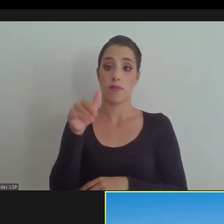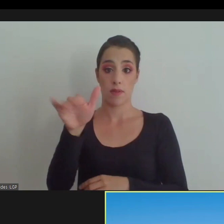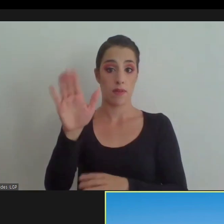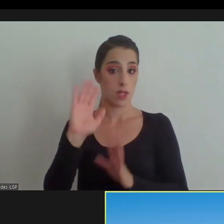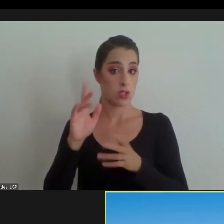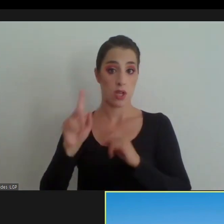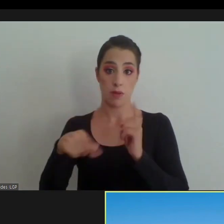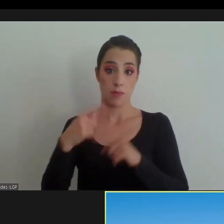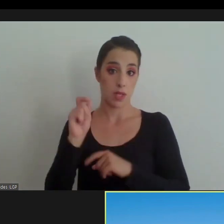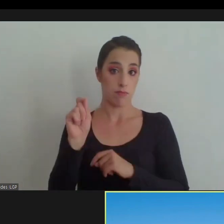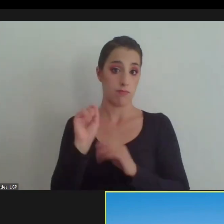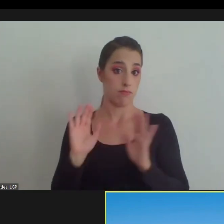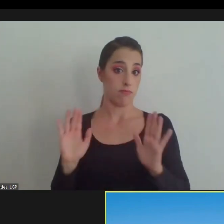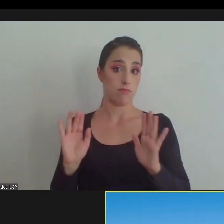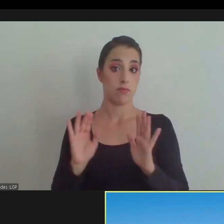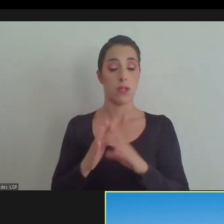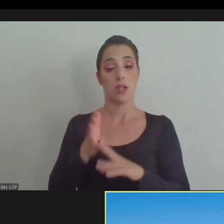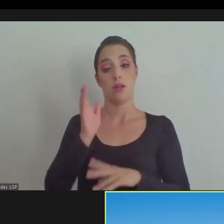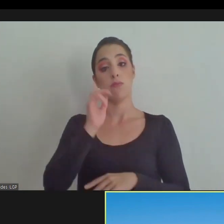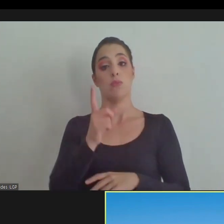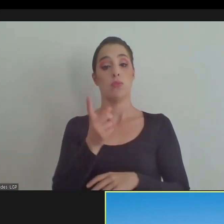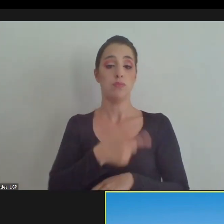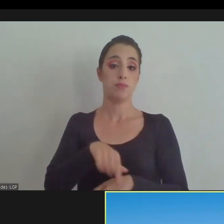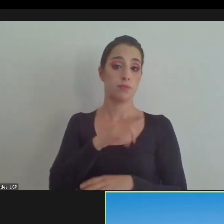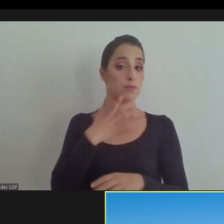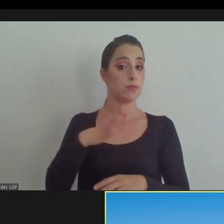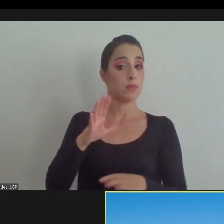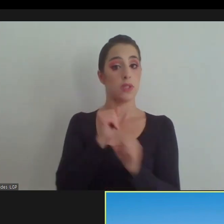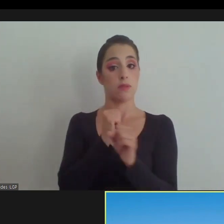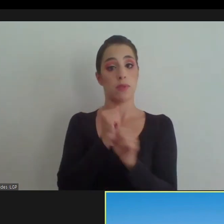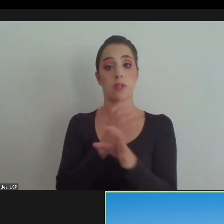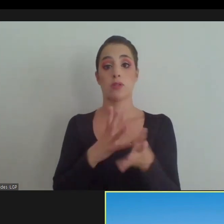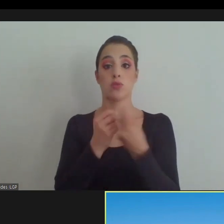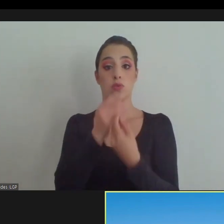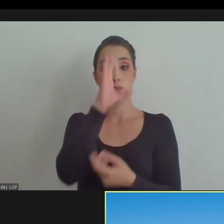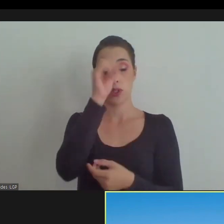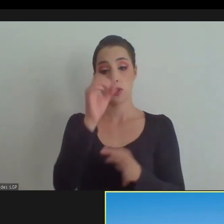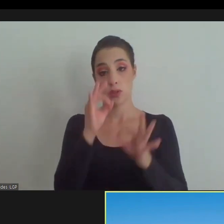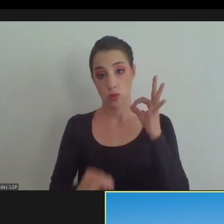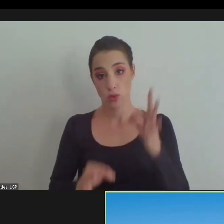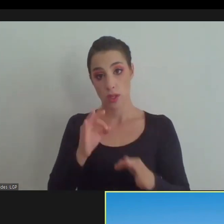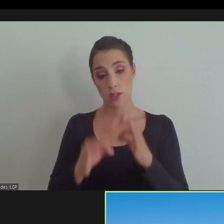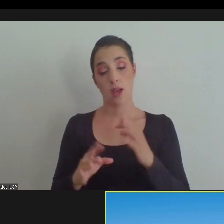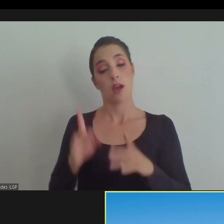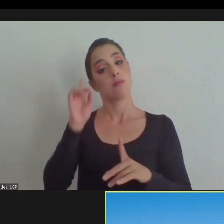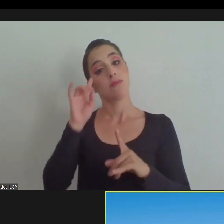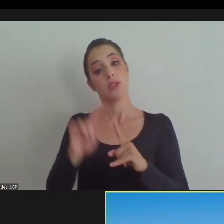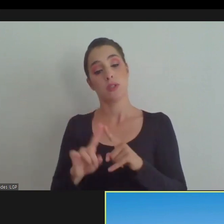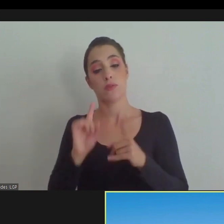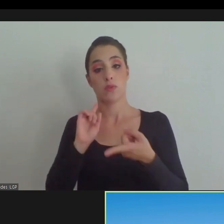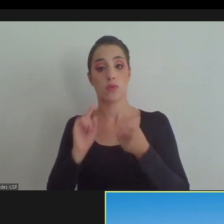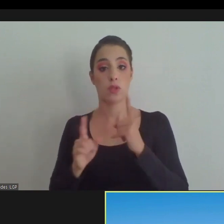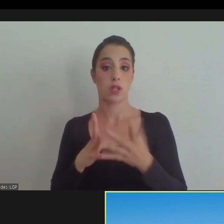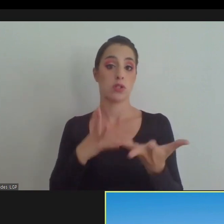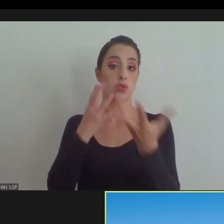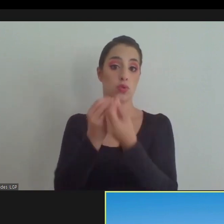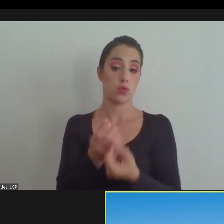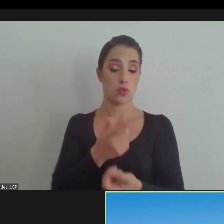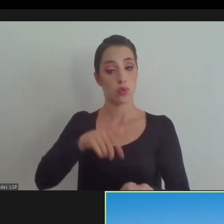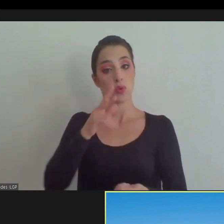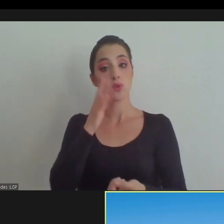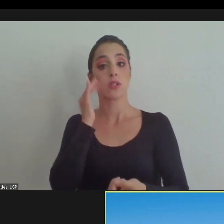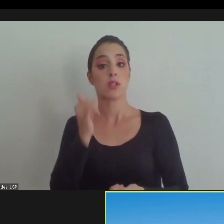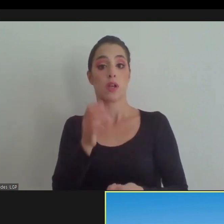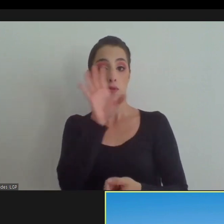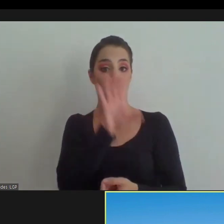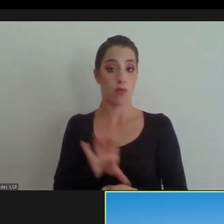e por isso queremos trabalhar com o Ministério da Justiça no sentido de, em conjunto, encontrarmos formas de